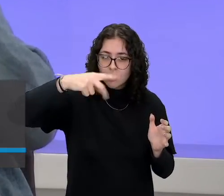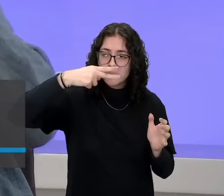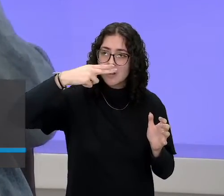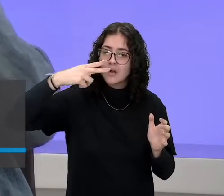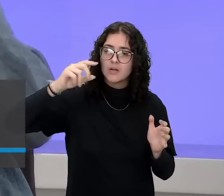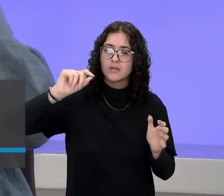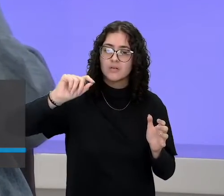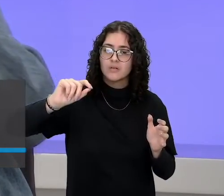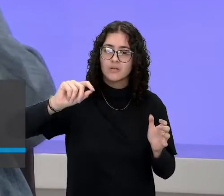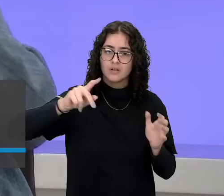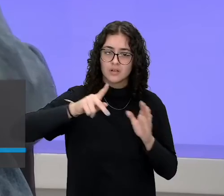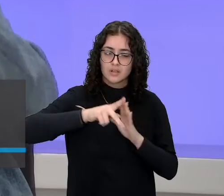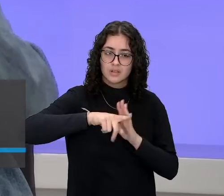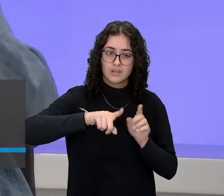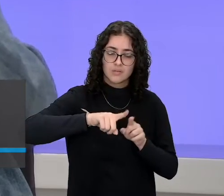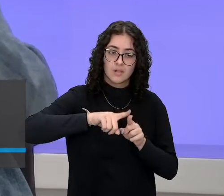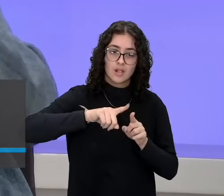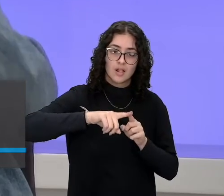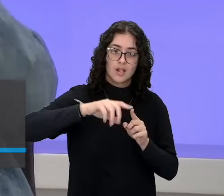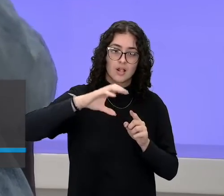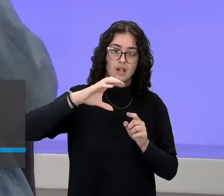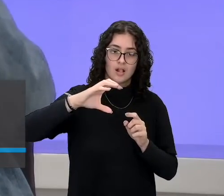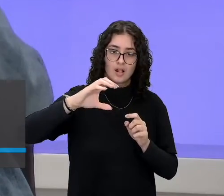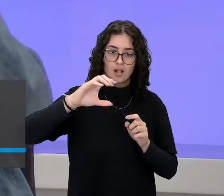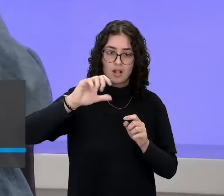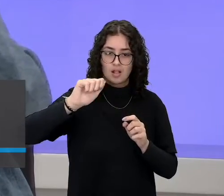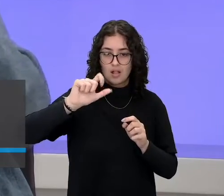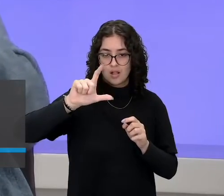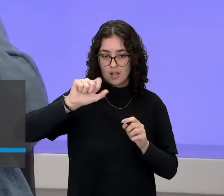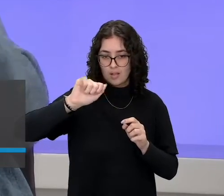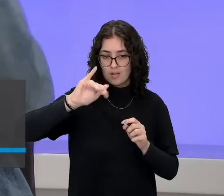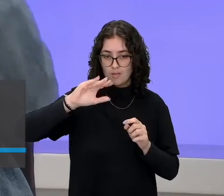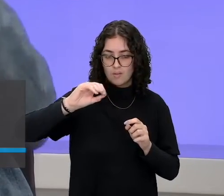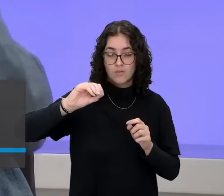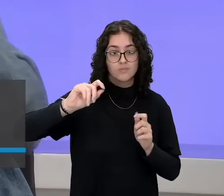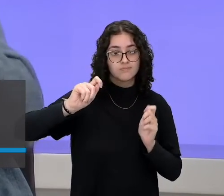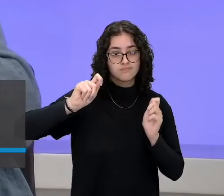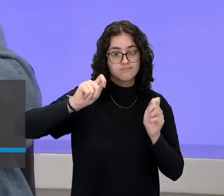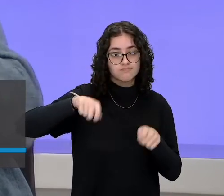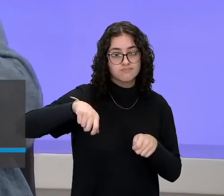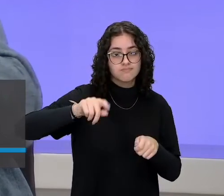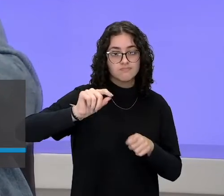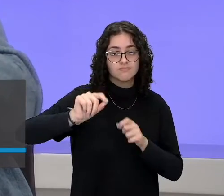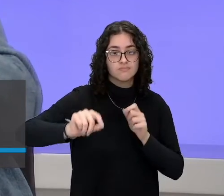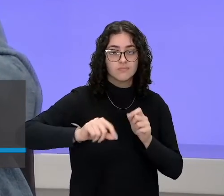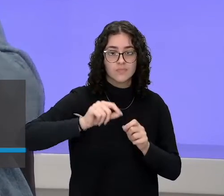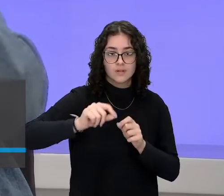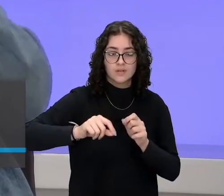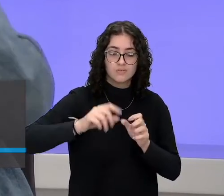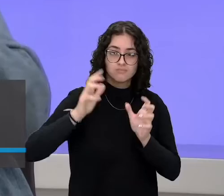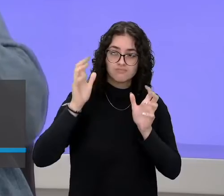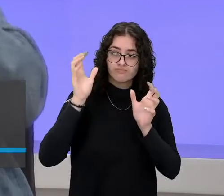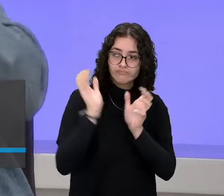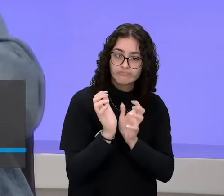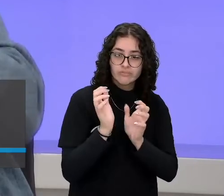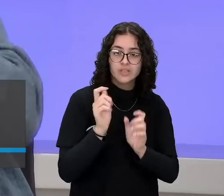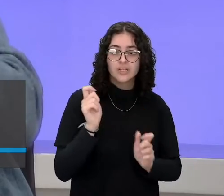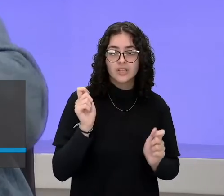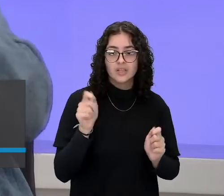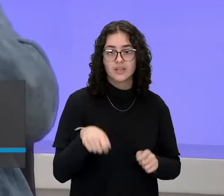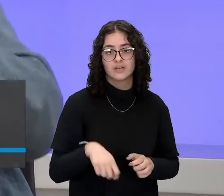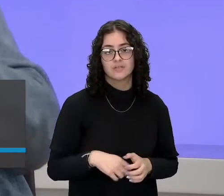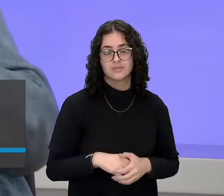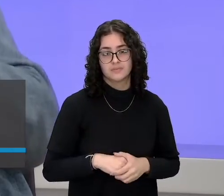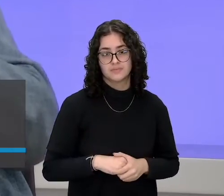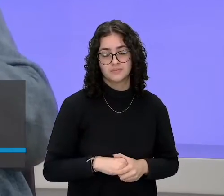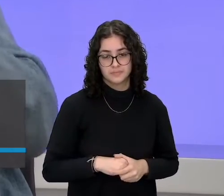com que o cálcio também consiga ali fazer o processo de cristalização, formar a substância.